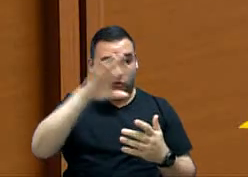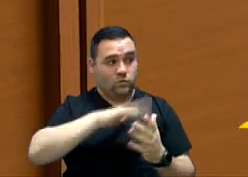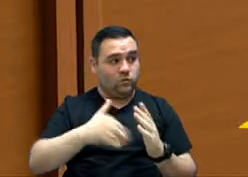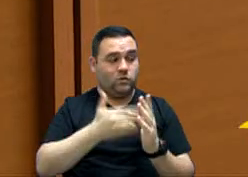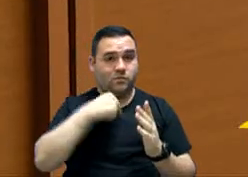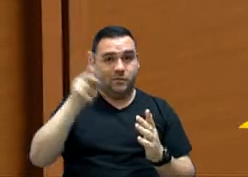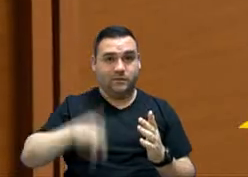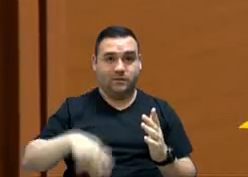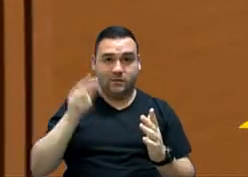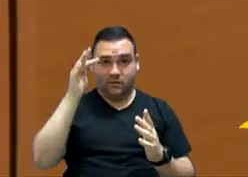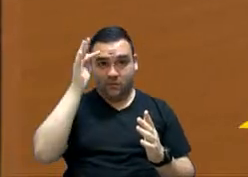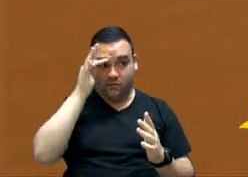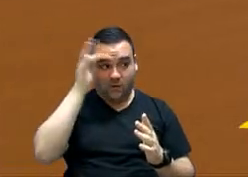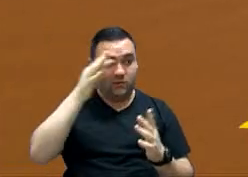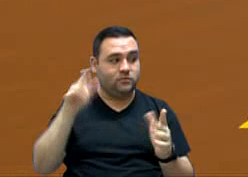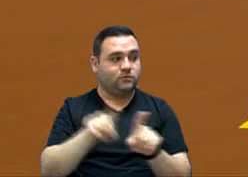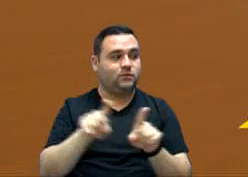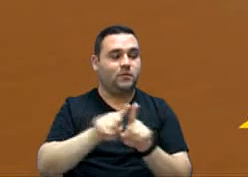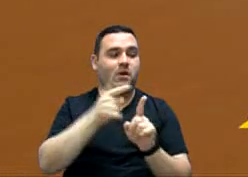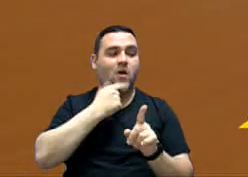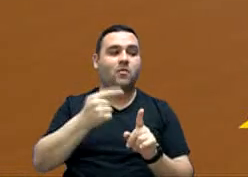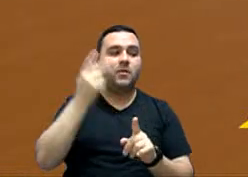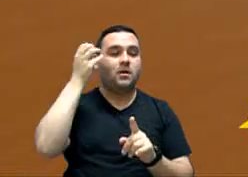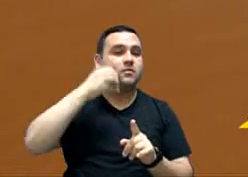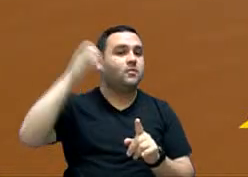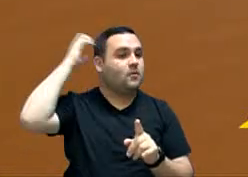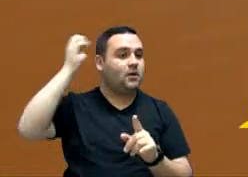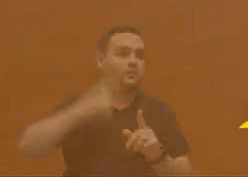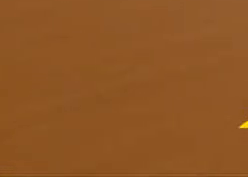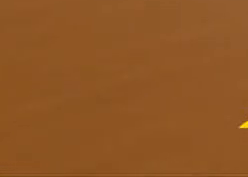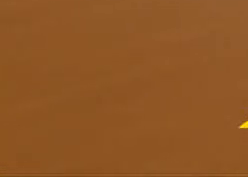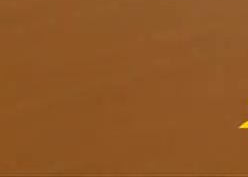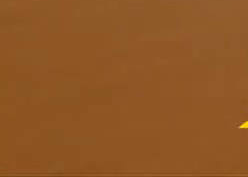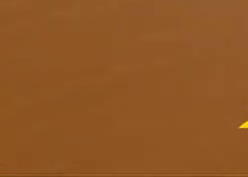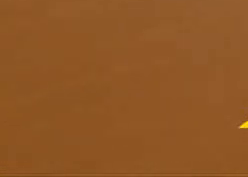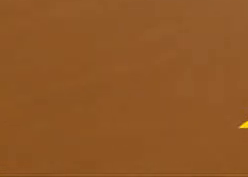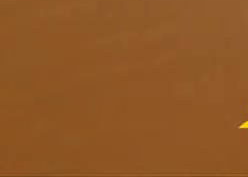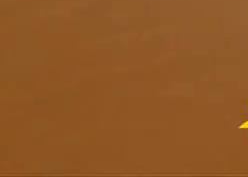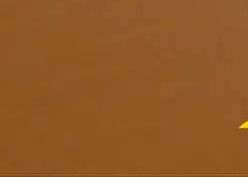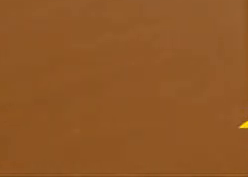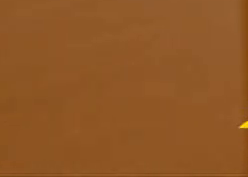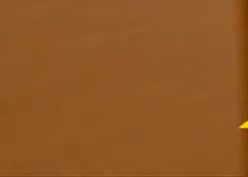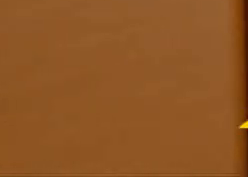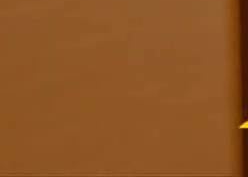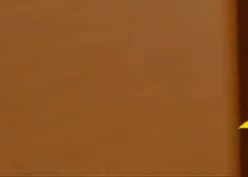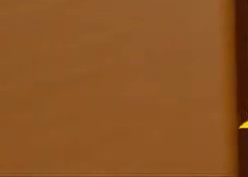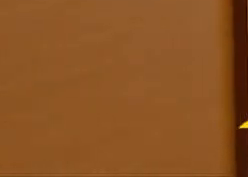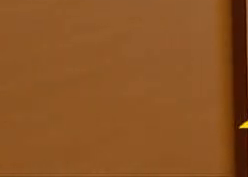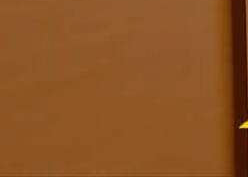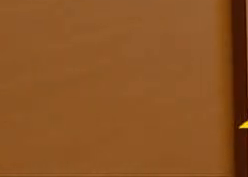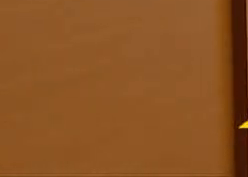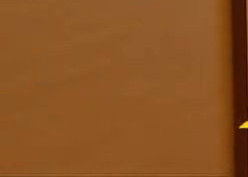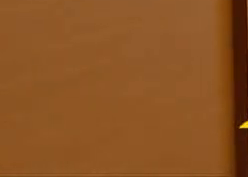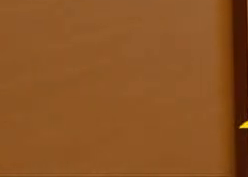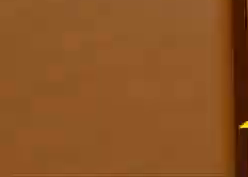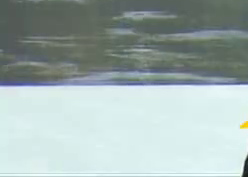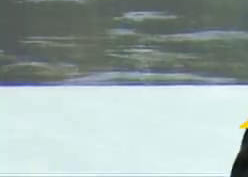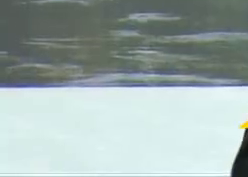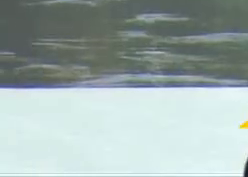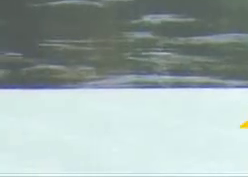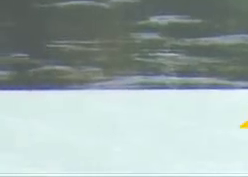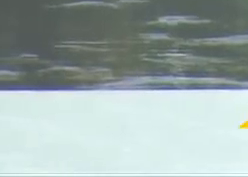presidente Fausto. O vereador Péricles, ele já tinha entrado em contato comigo ontem, que ele estava sentindo dores, e no fim hoje ele